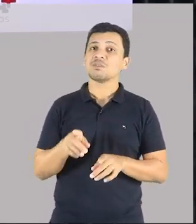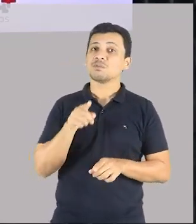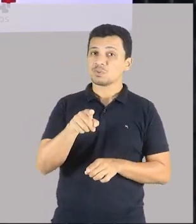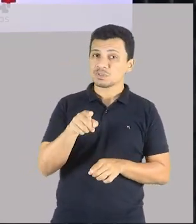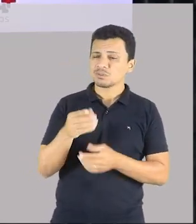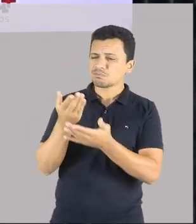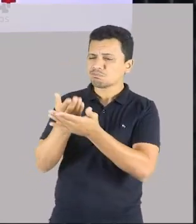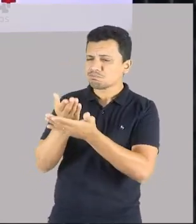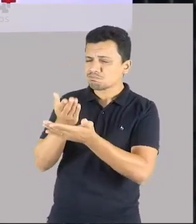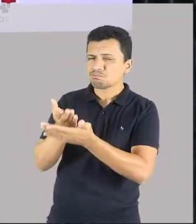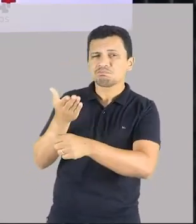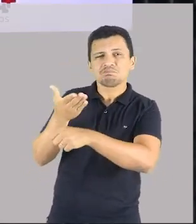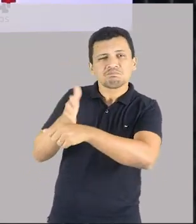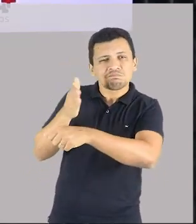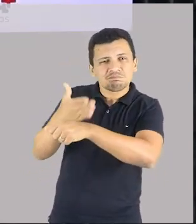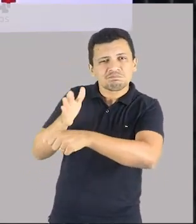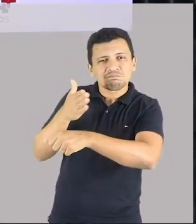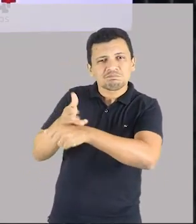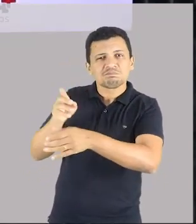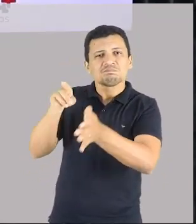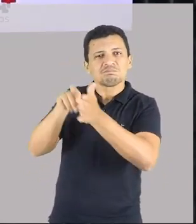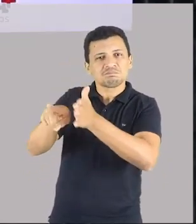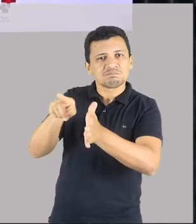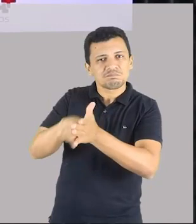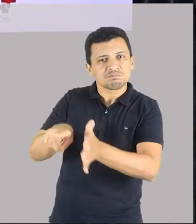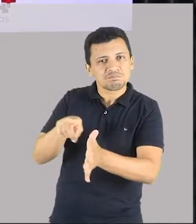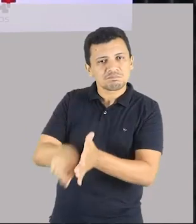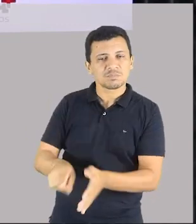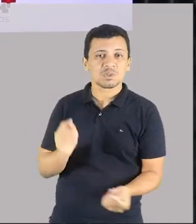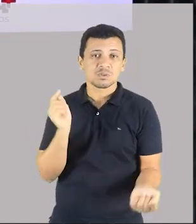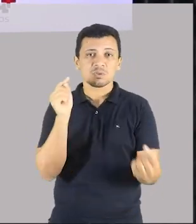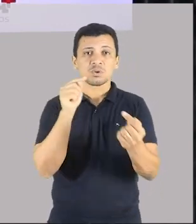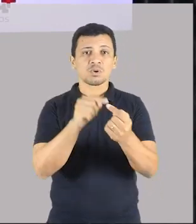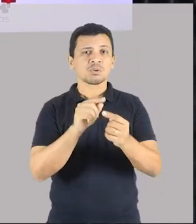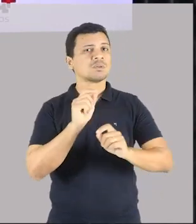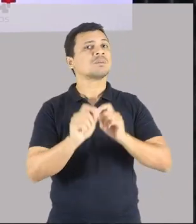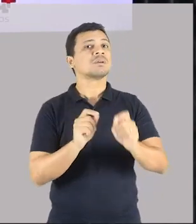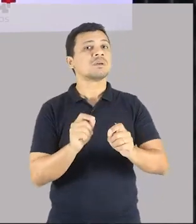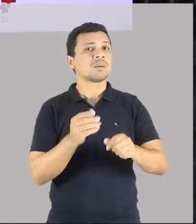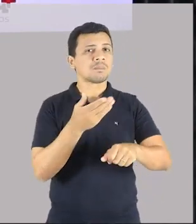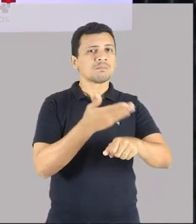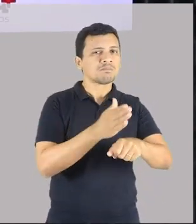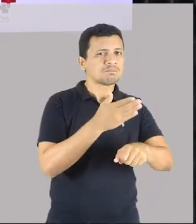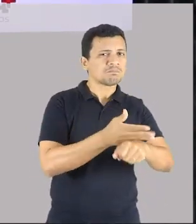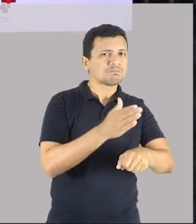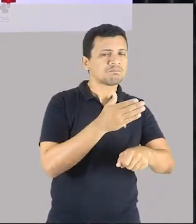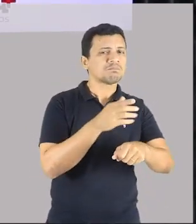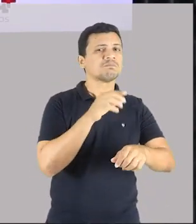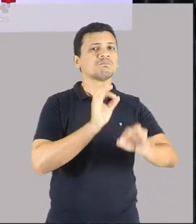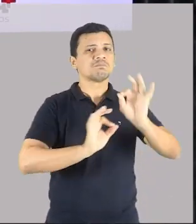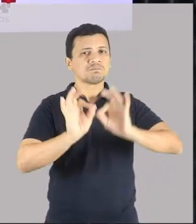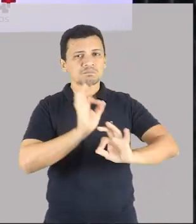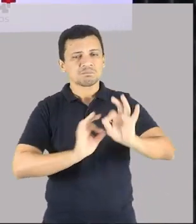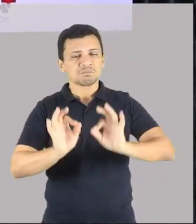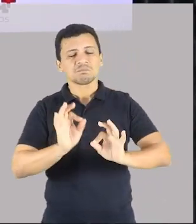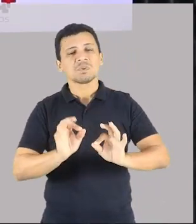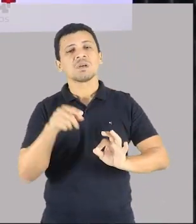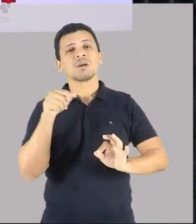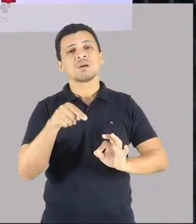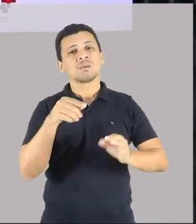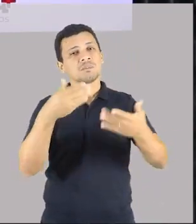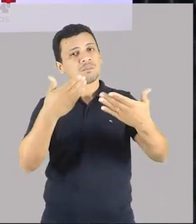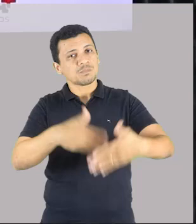para praticar essas questões. O intuito aqui é preparar você para a prova, é discutir o direito administrativo de